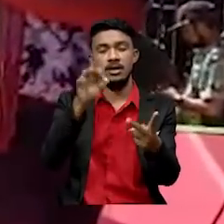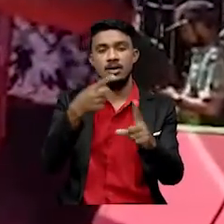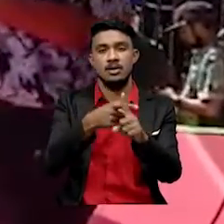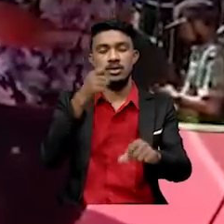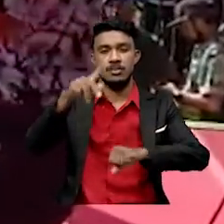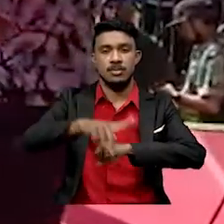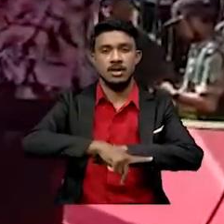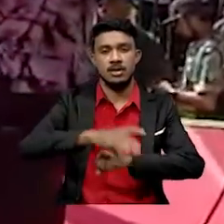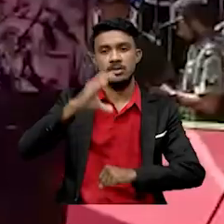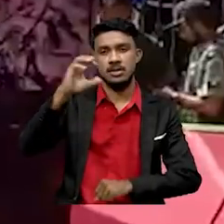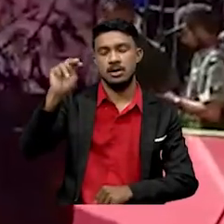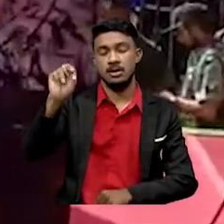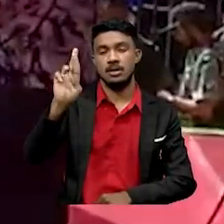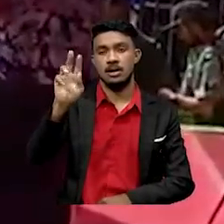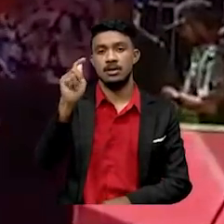partido CNRT.